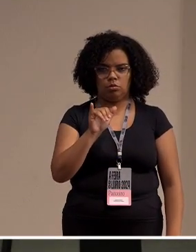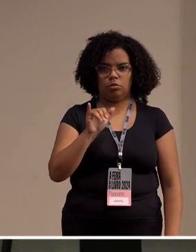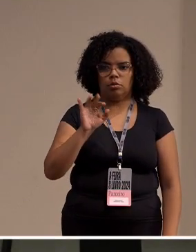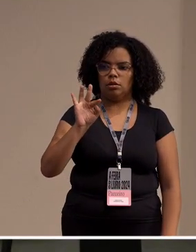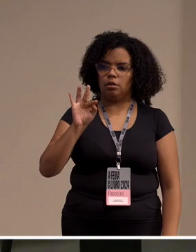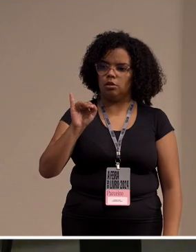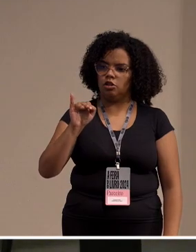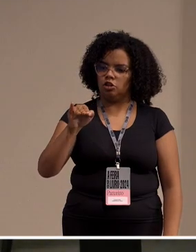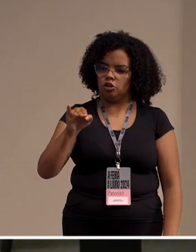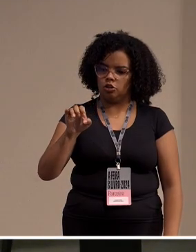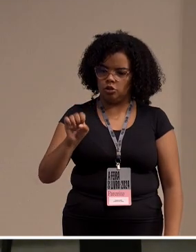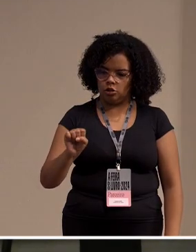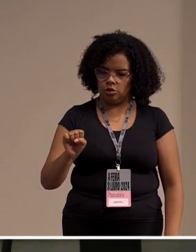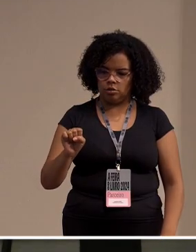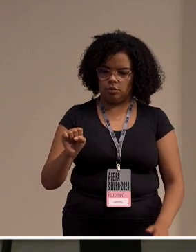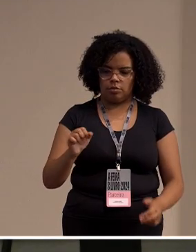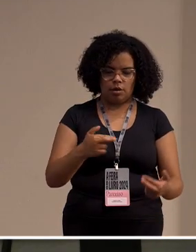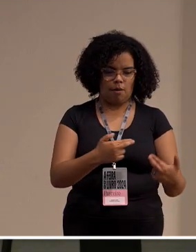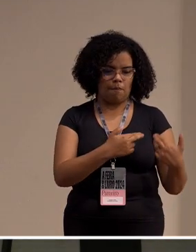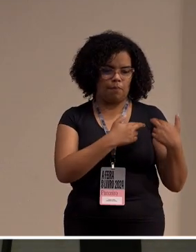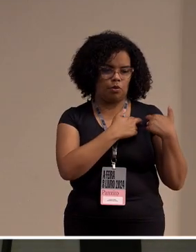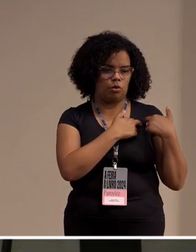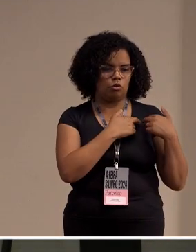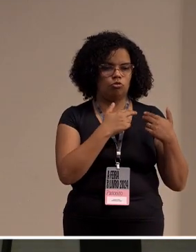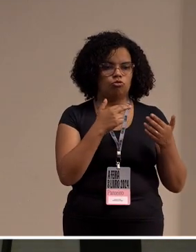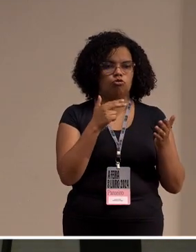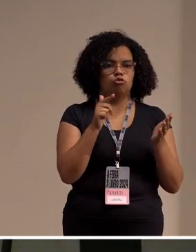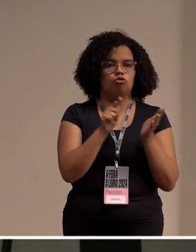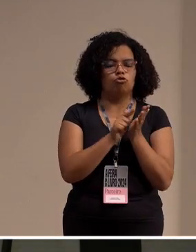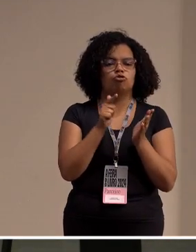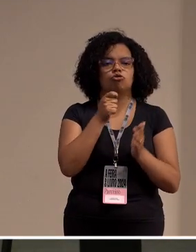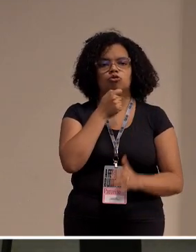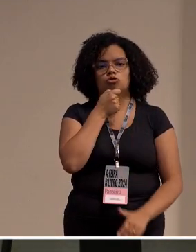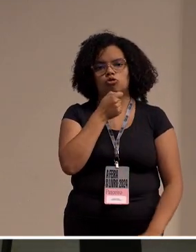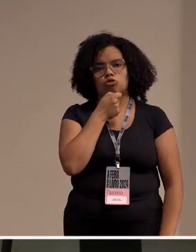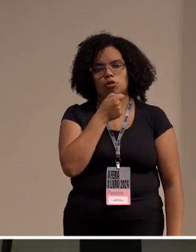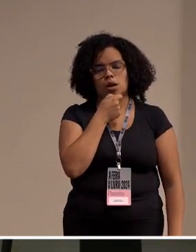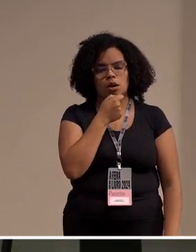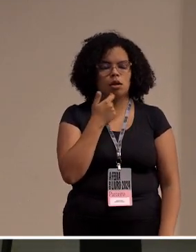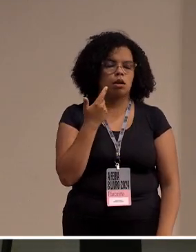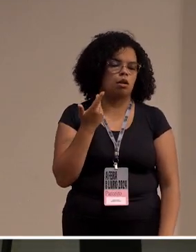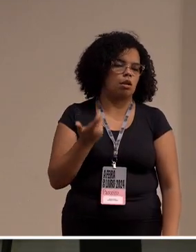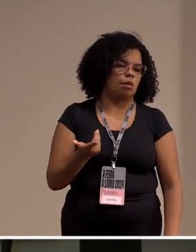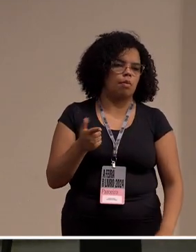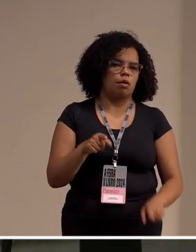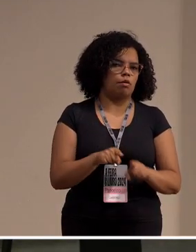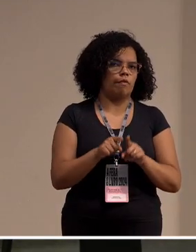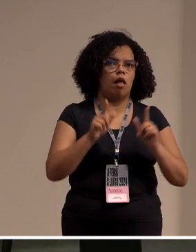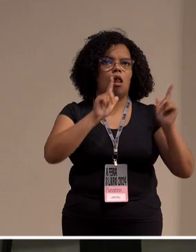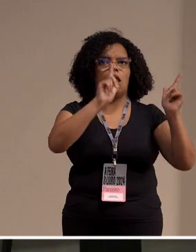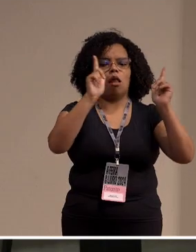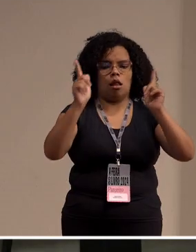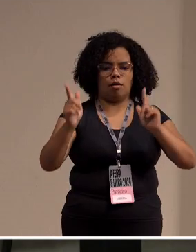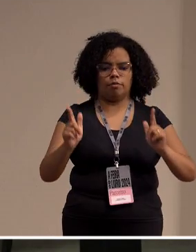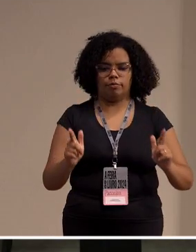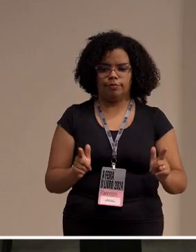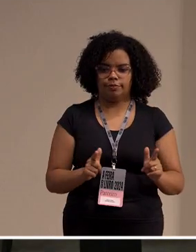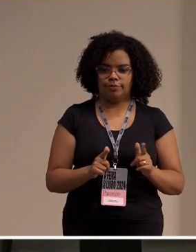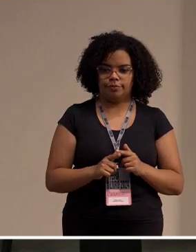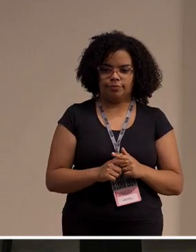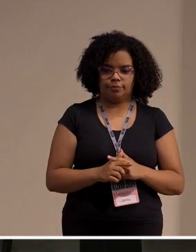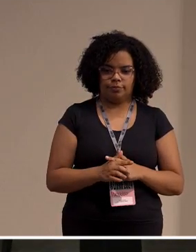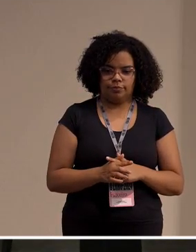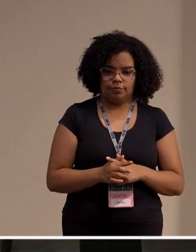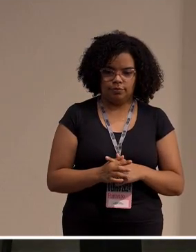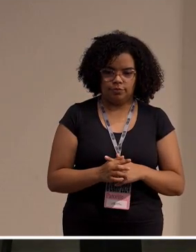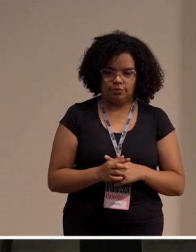responsabilidade do jornalismo em... também não vai fazer a revolução, mas qual a responsabilidade